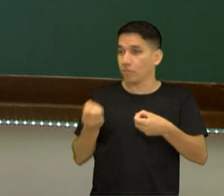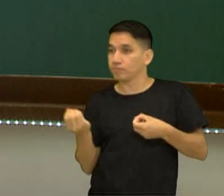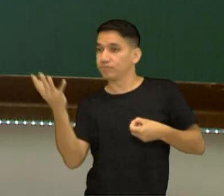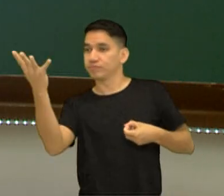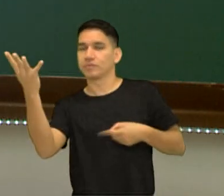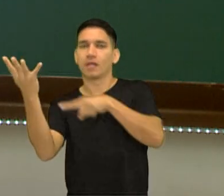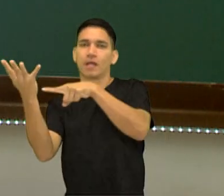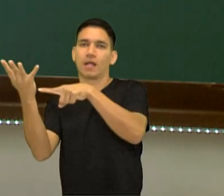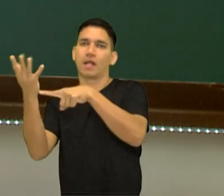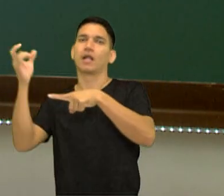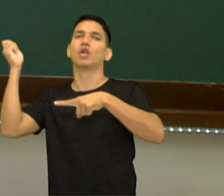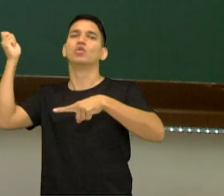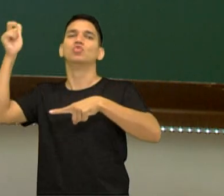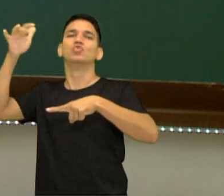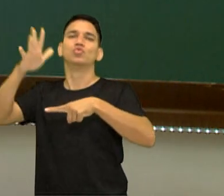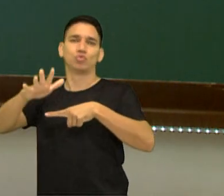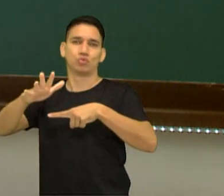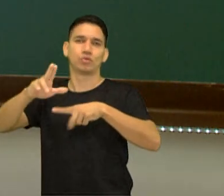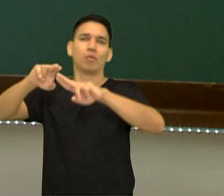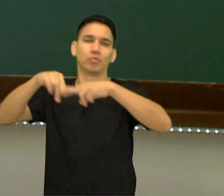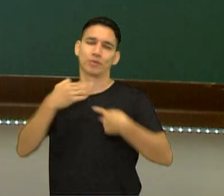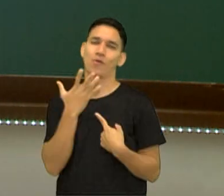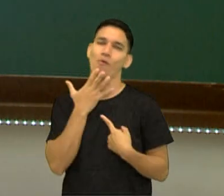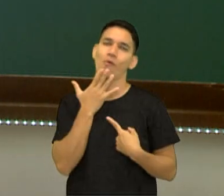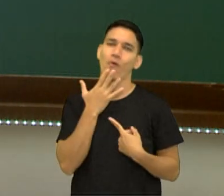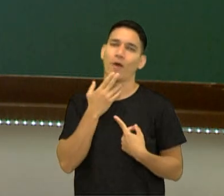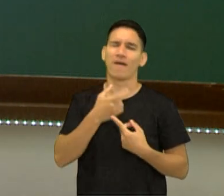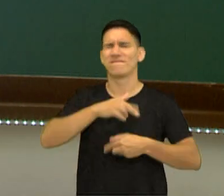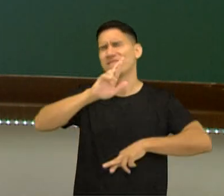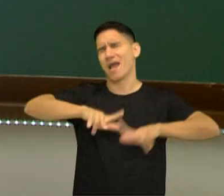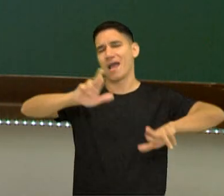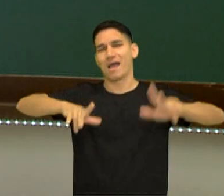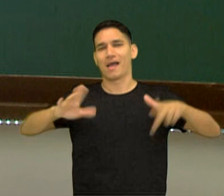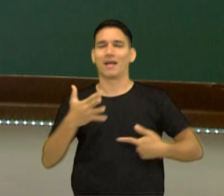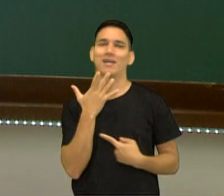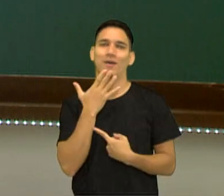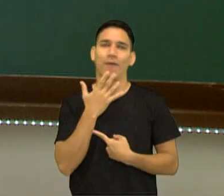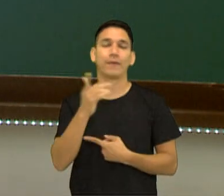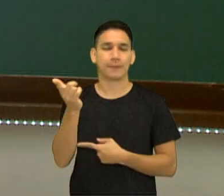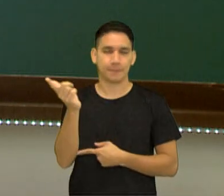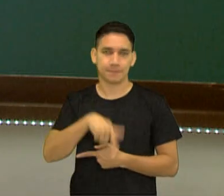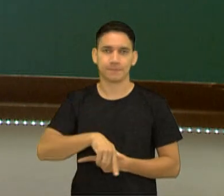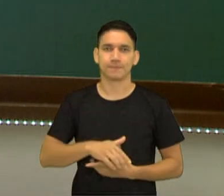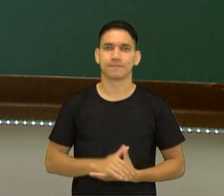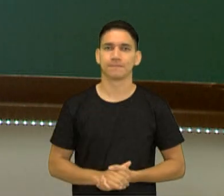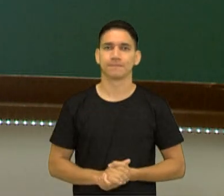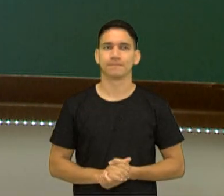liberam essa energia na forma de cor e a gente tem as várias cores aí dos fogos de artifício.